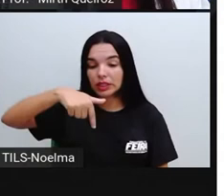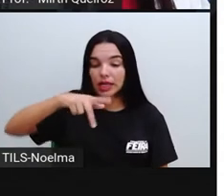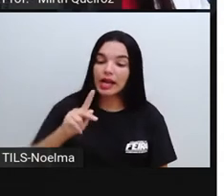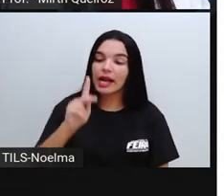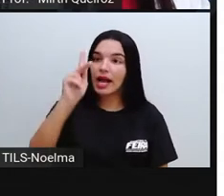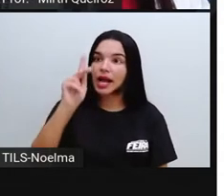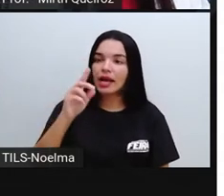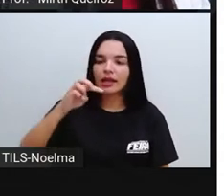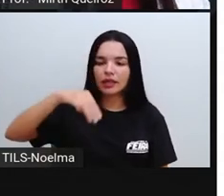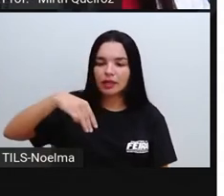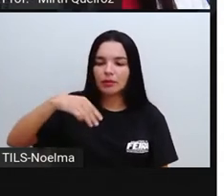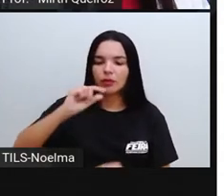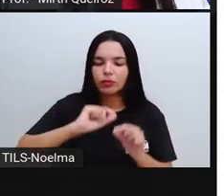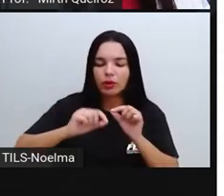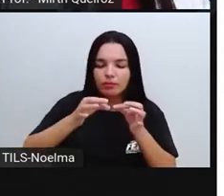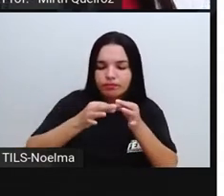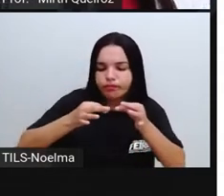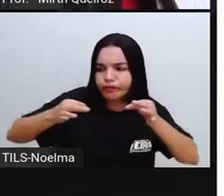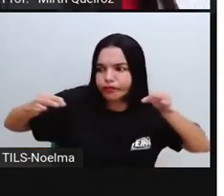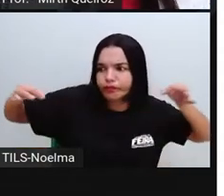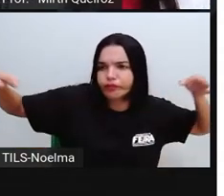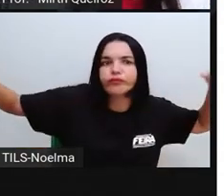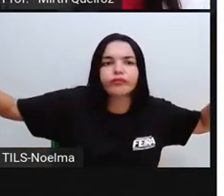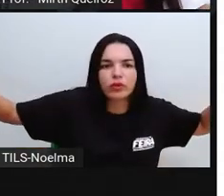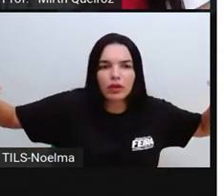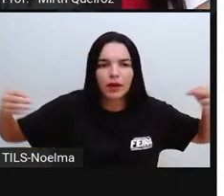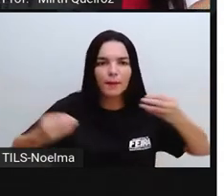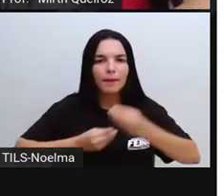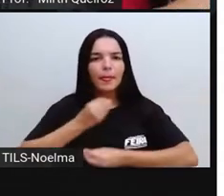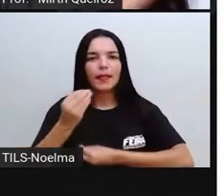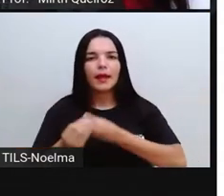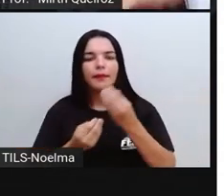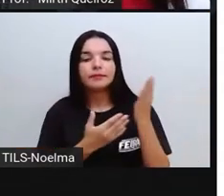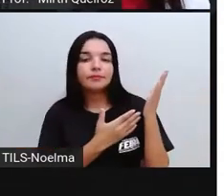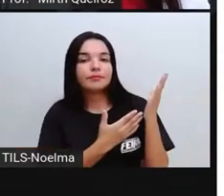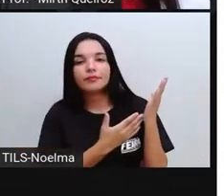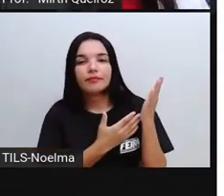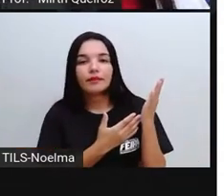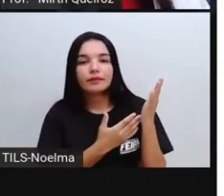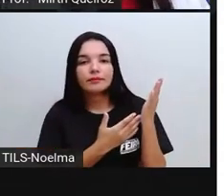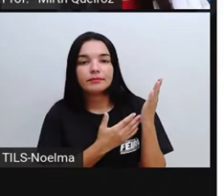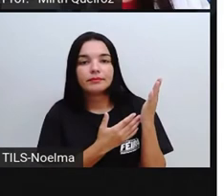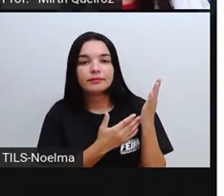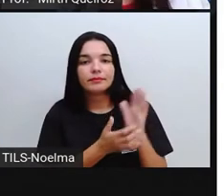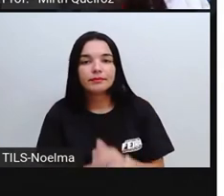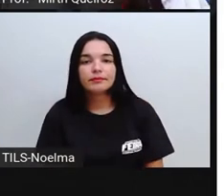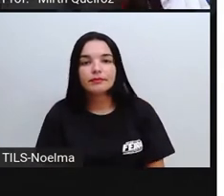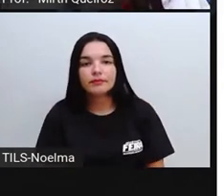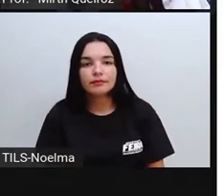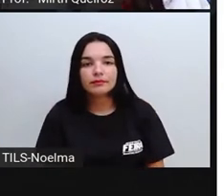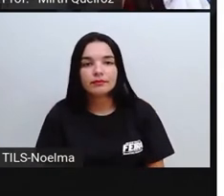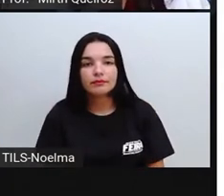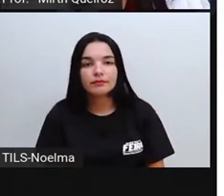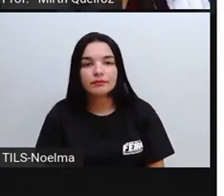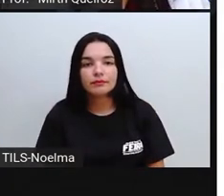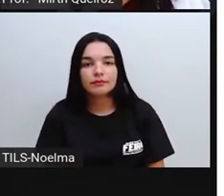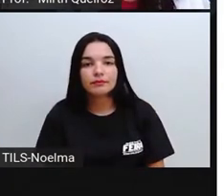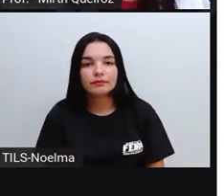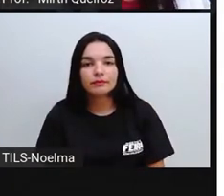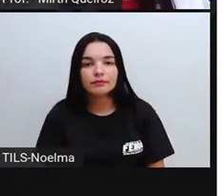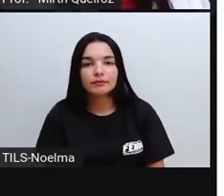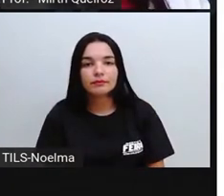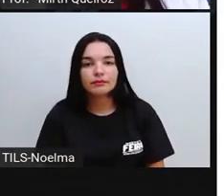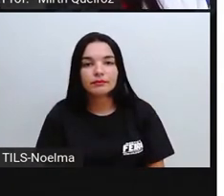gasta 1 litro para cada quilômetro, então nós pegaríamos aí É